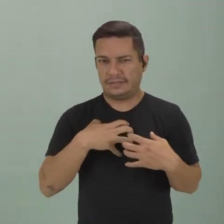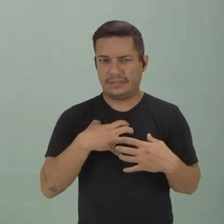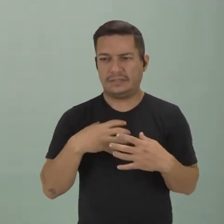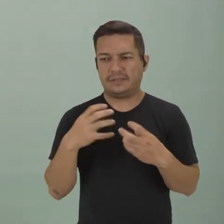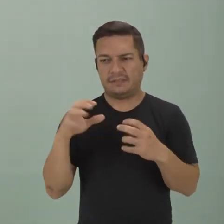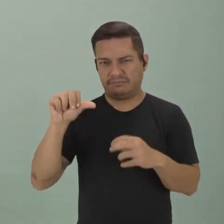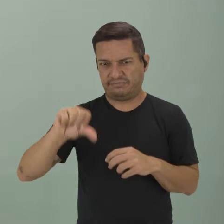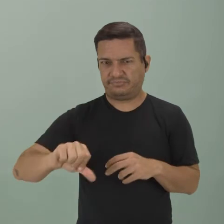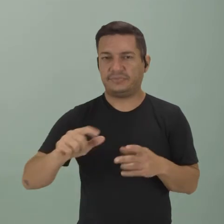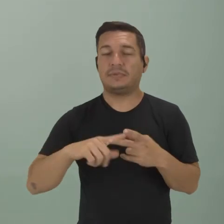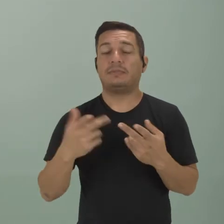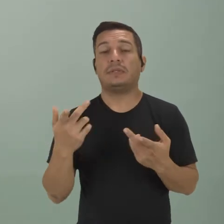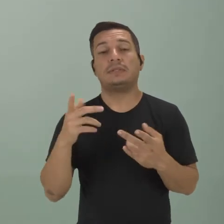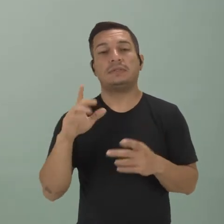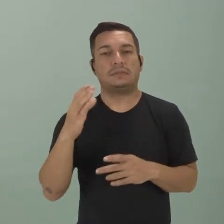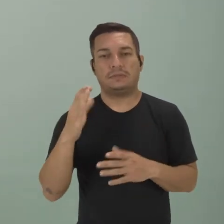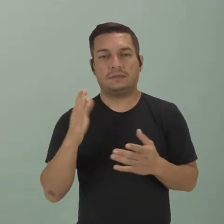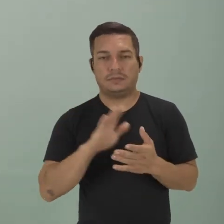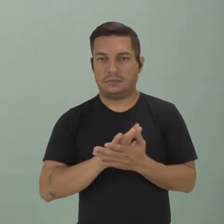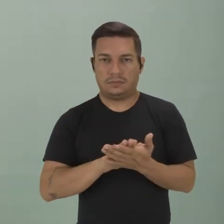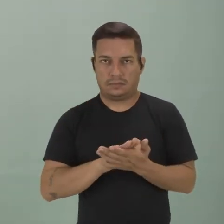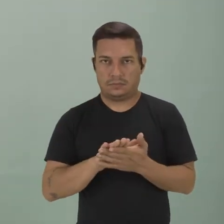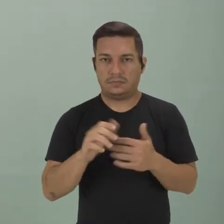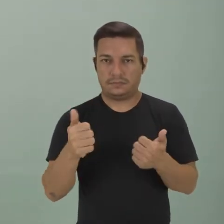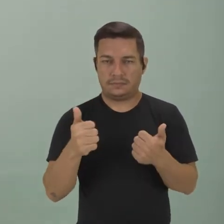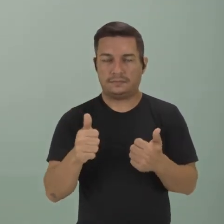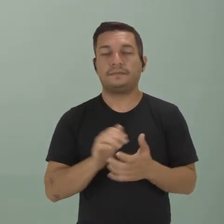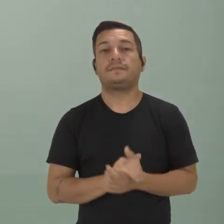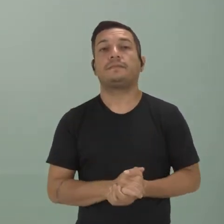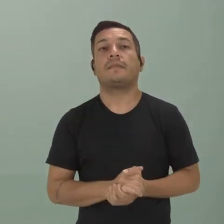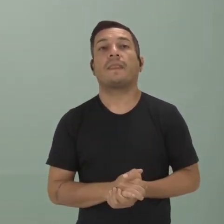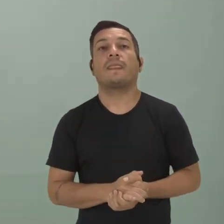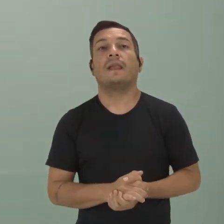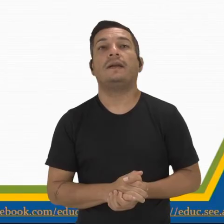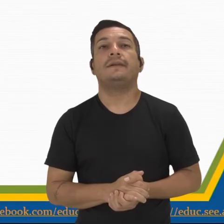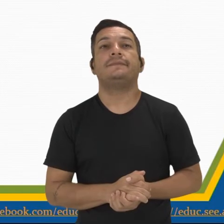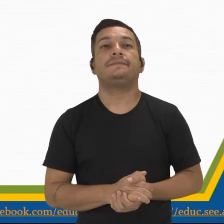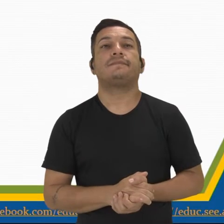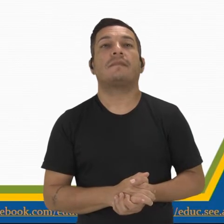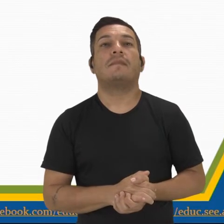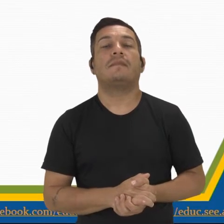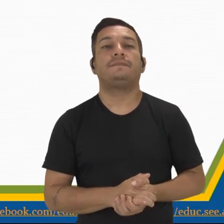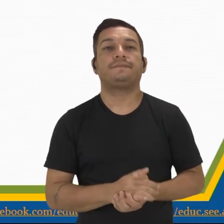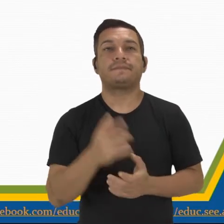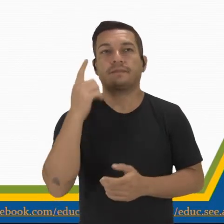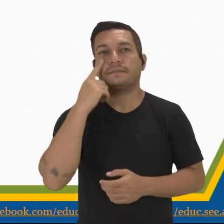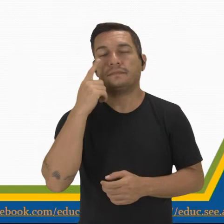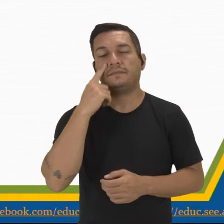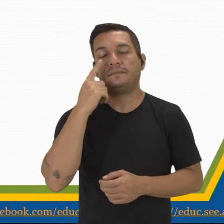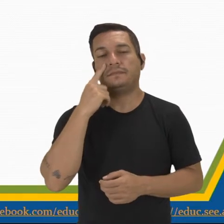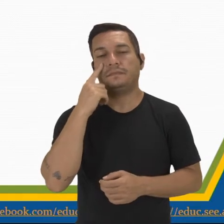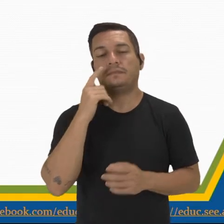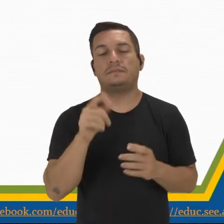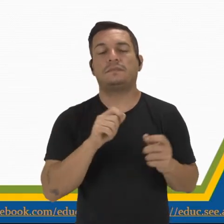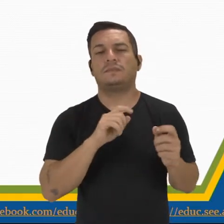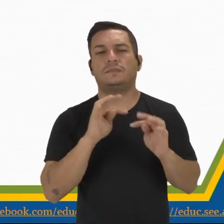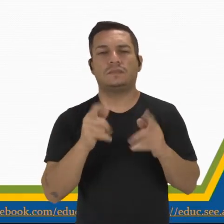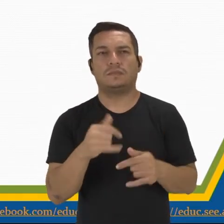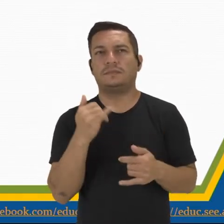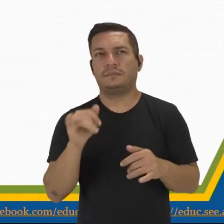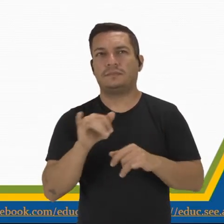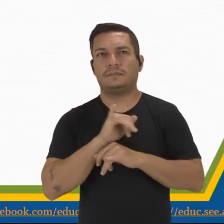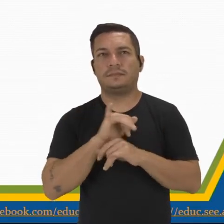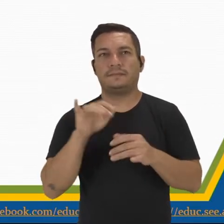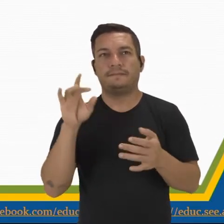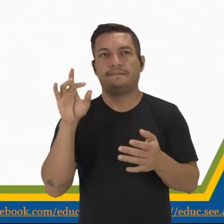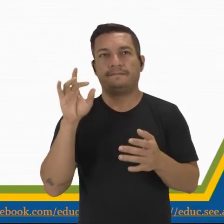isso lá, mas não cientificamente. Tudo bem? Então olha só, acompanha comigo aí na tela.